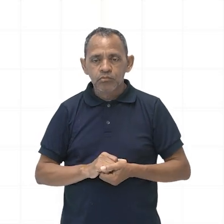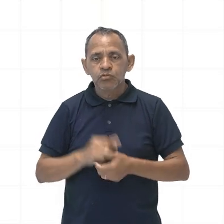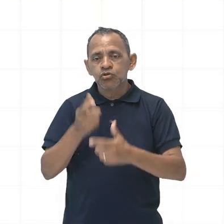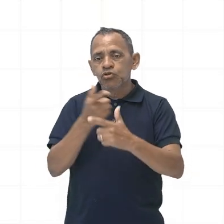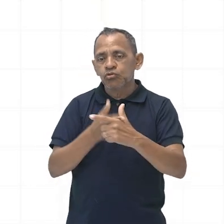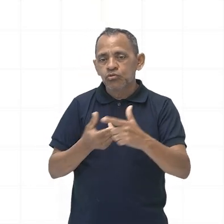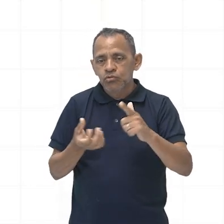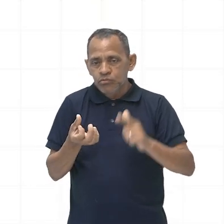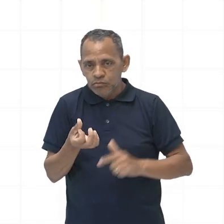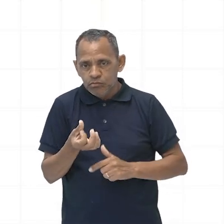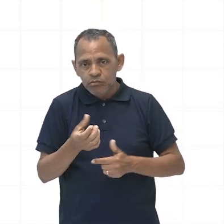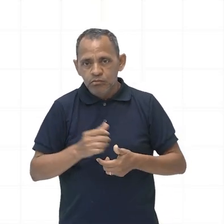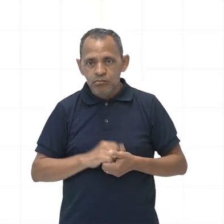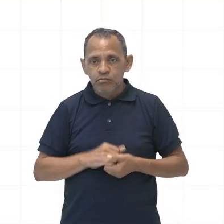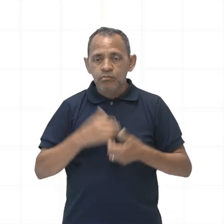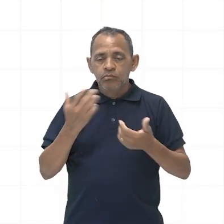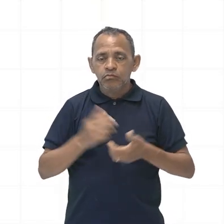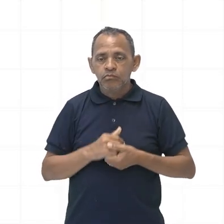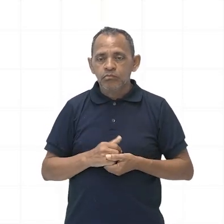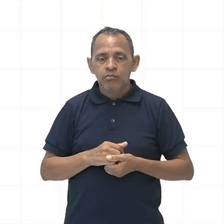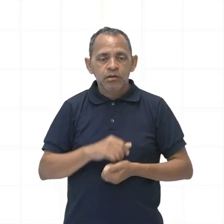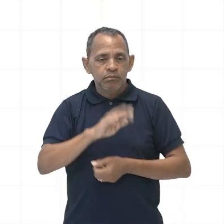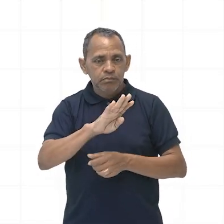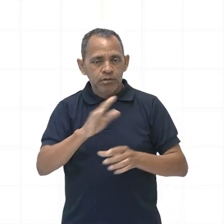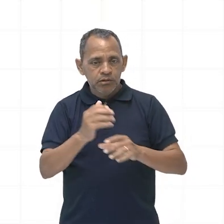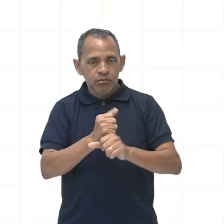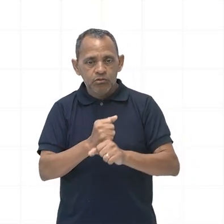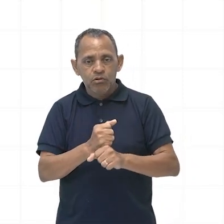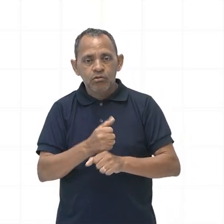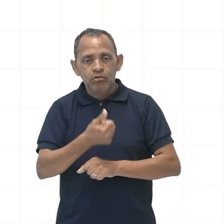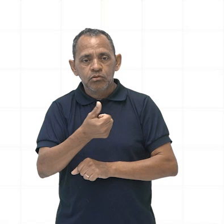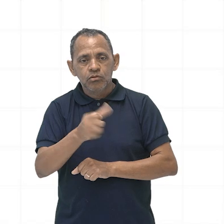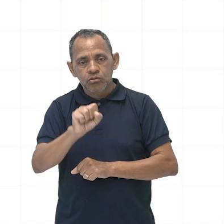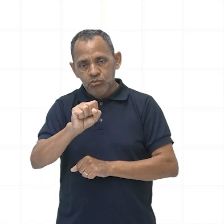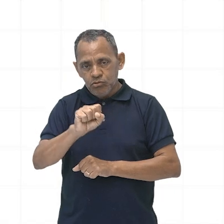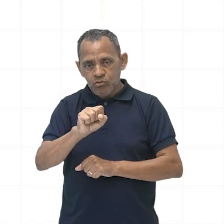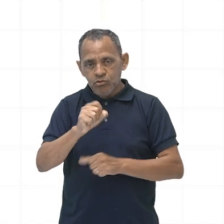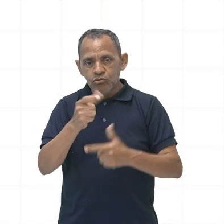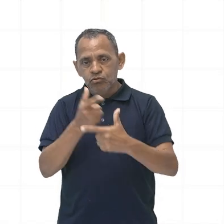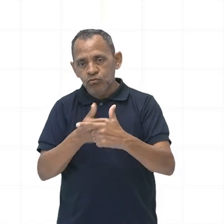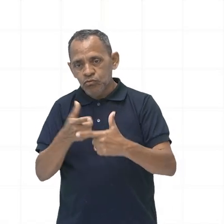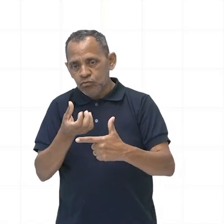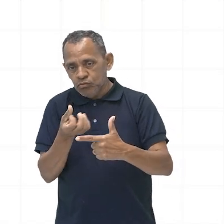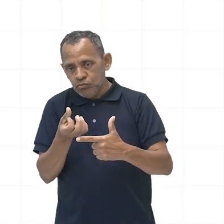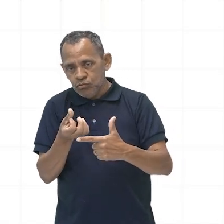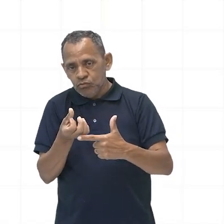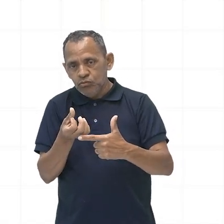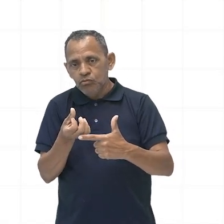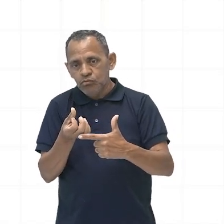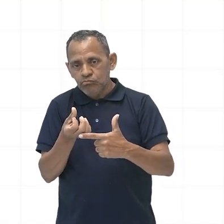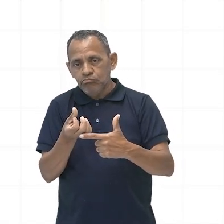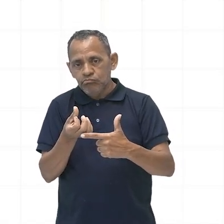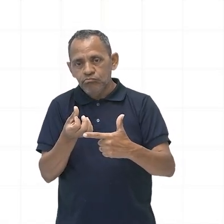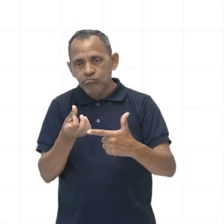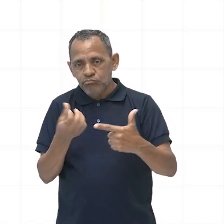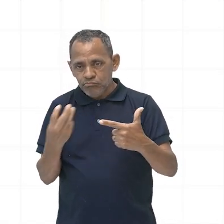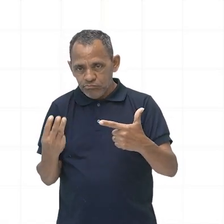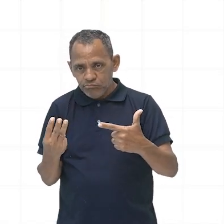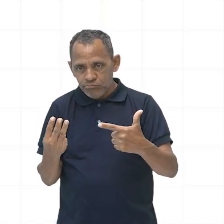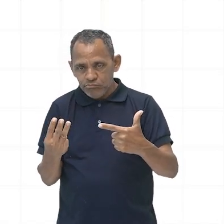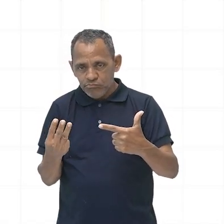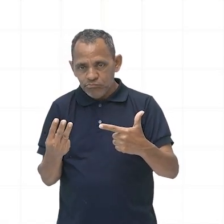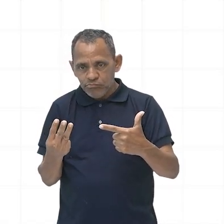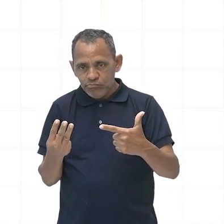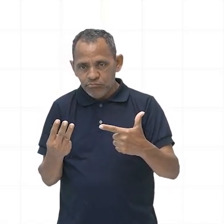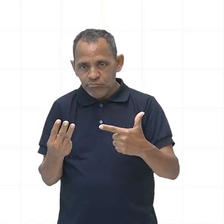por 6. Então, o b é igual a 18 dividido por 6. Eu posso fazer essa divisão, né?